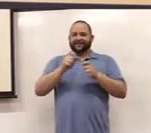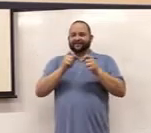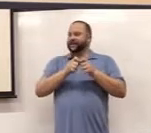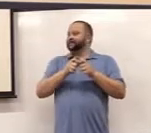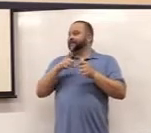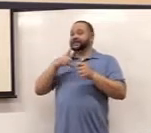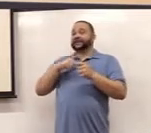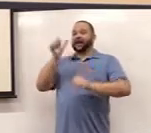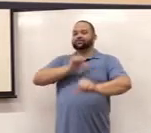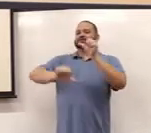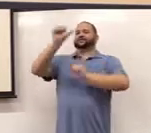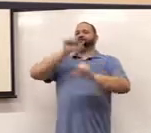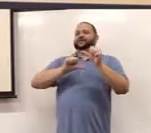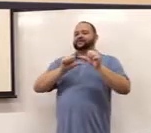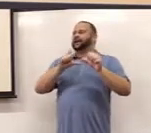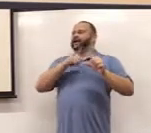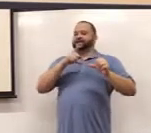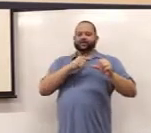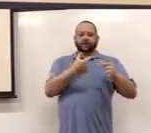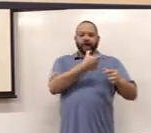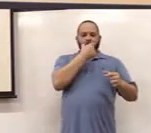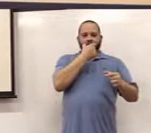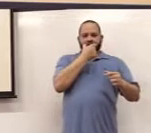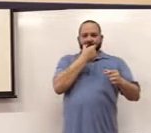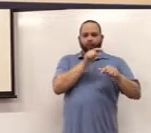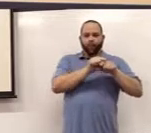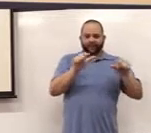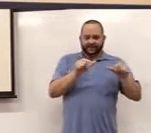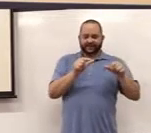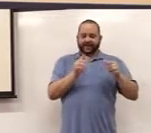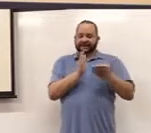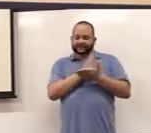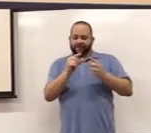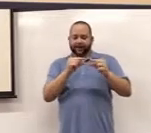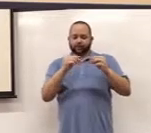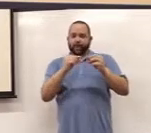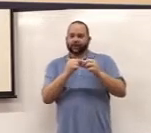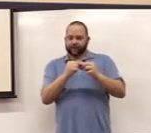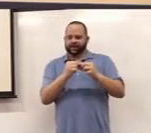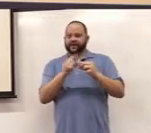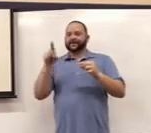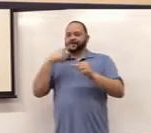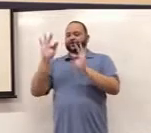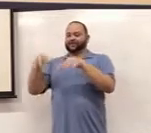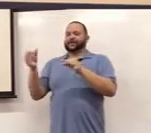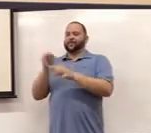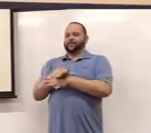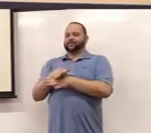transformado. Então a gente tinha bolacha, um recheio, passam por uma jornada e são transformadas por ela até virar bolacha